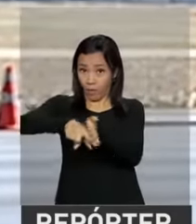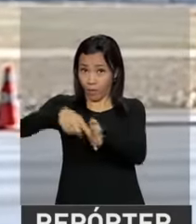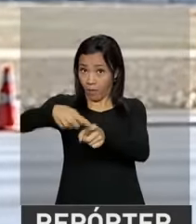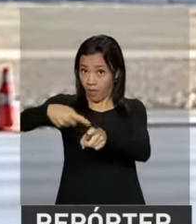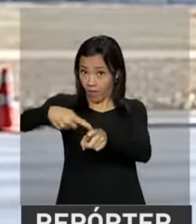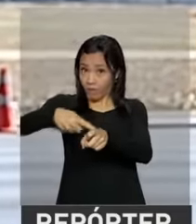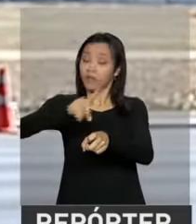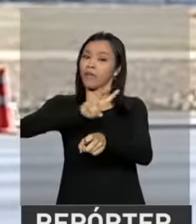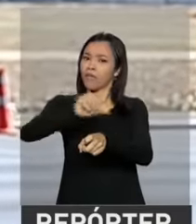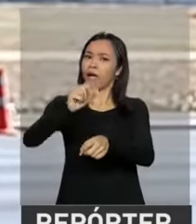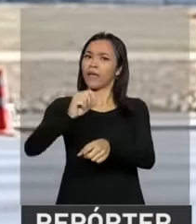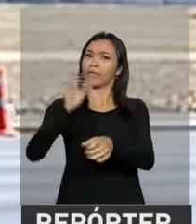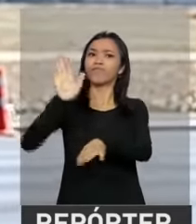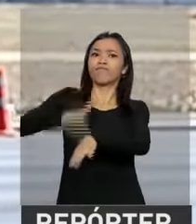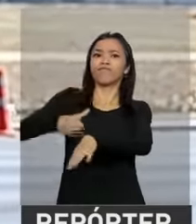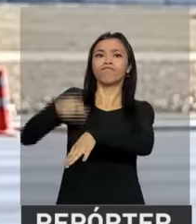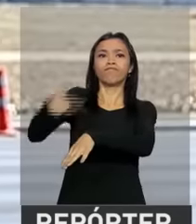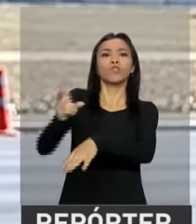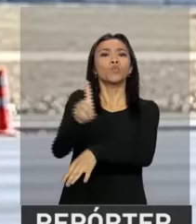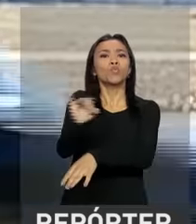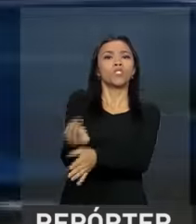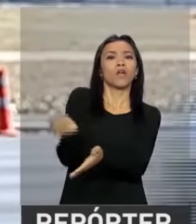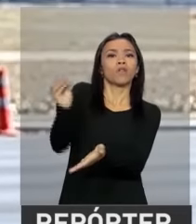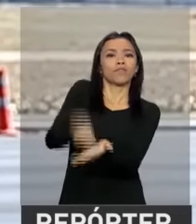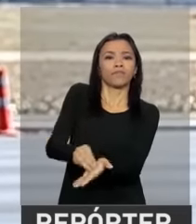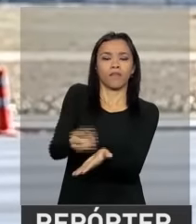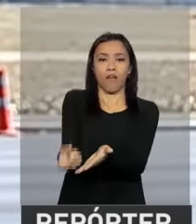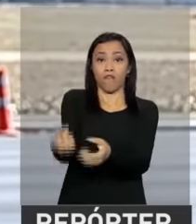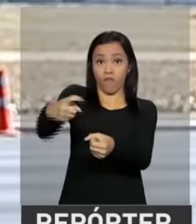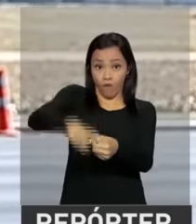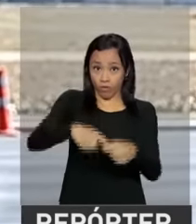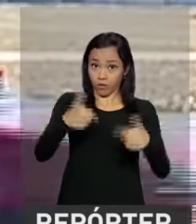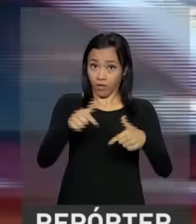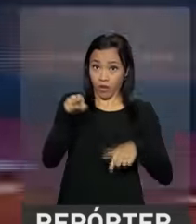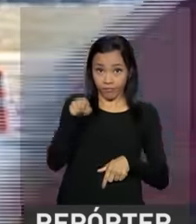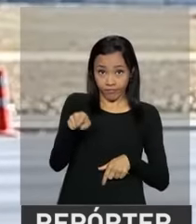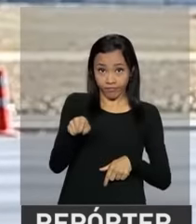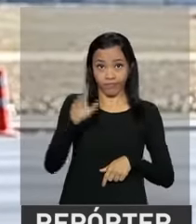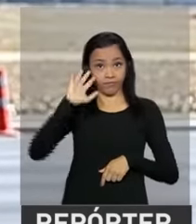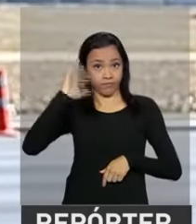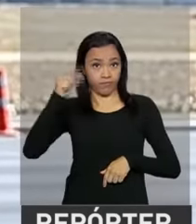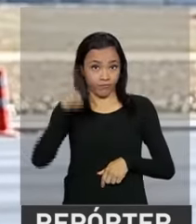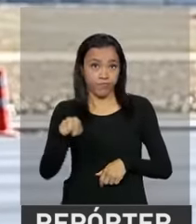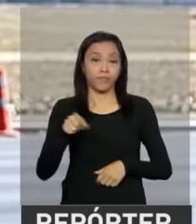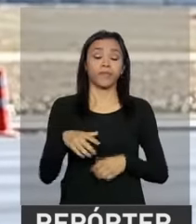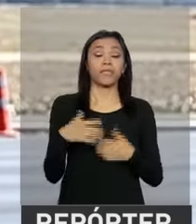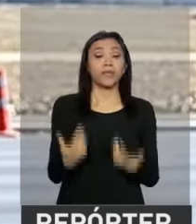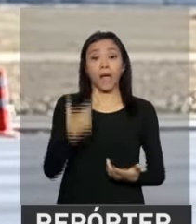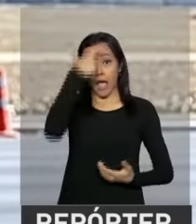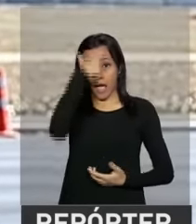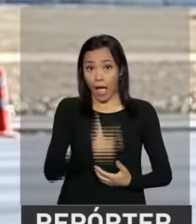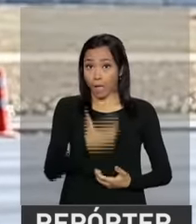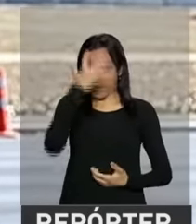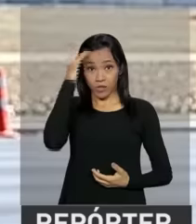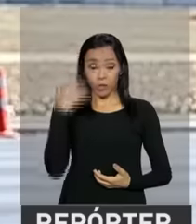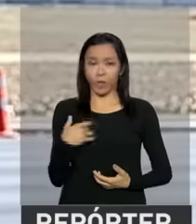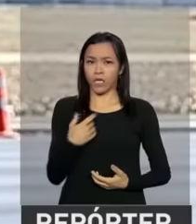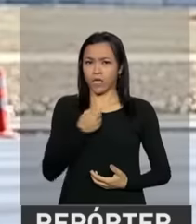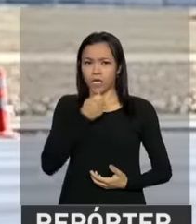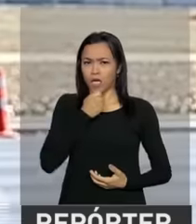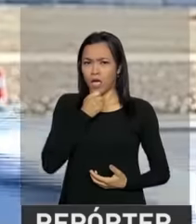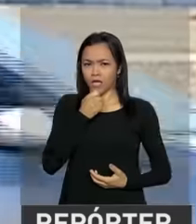prazo para o retorno do trabalho desse desse eh segurado né e o segurado que não se considerar